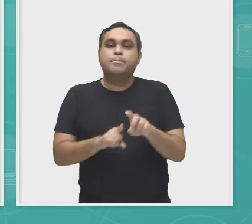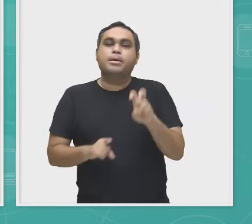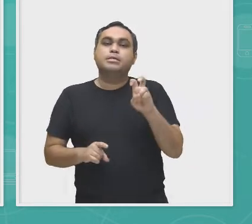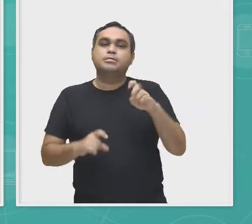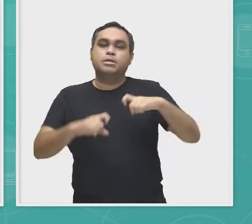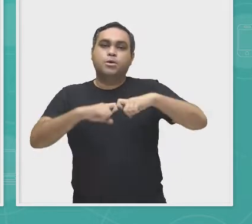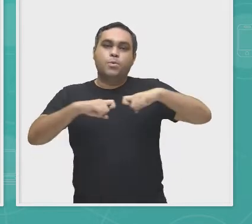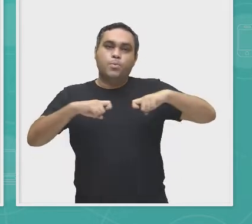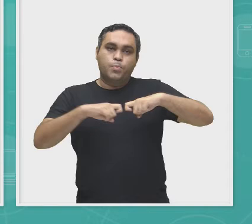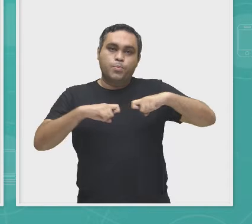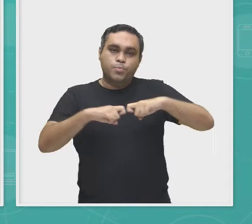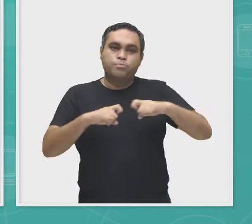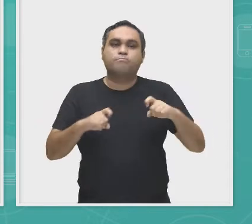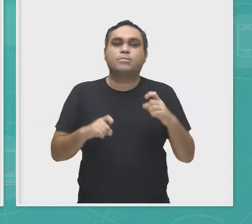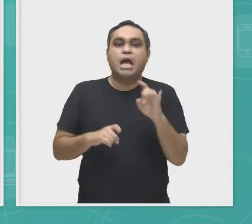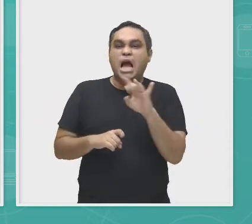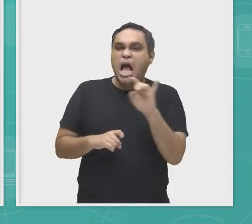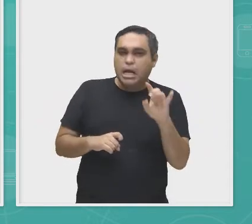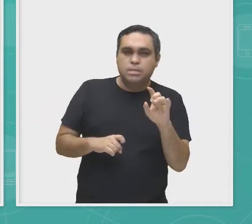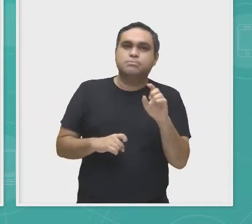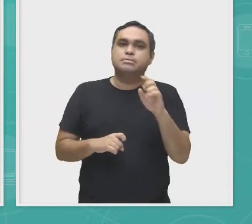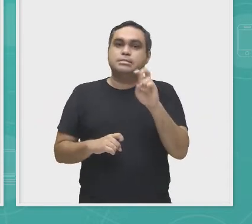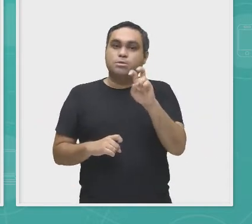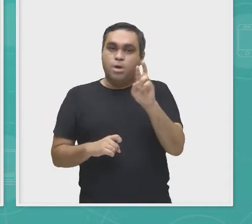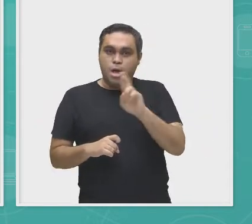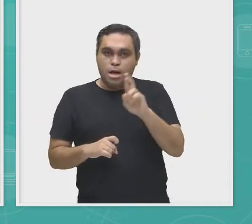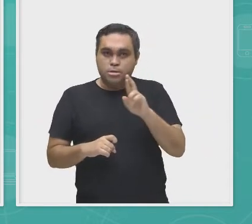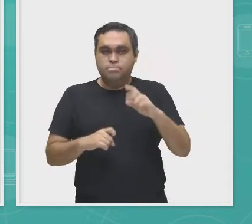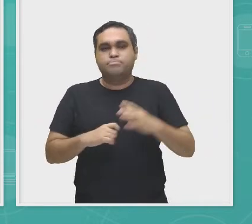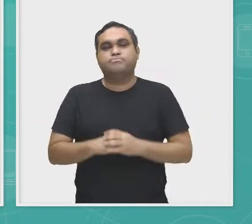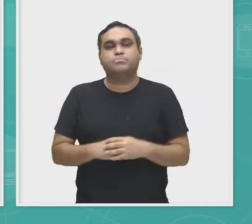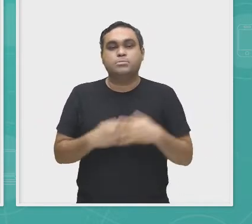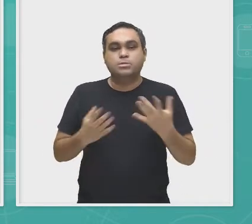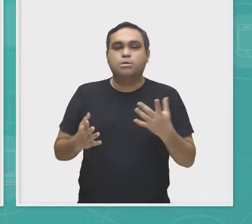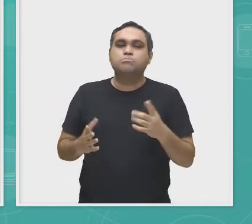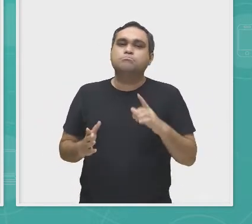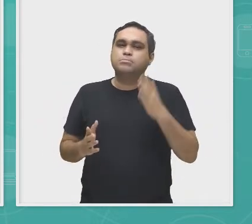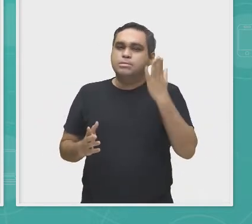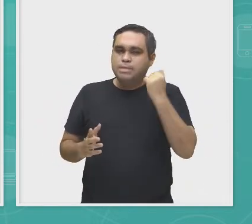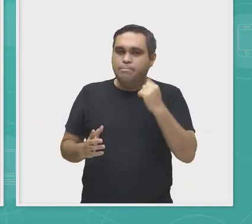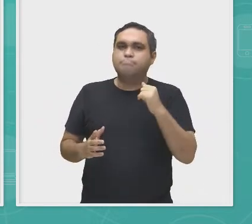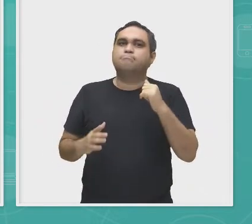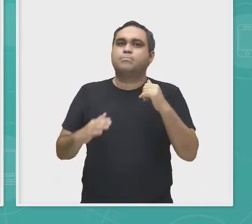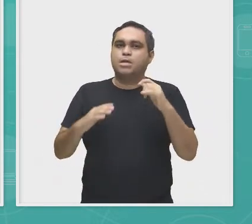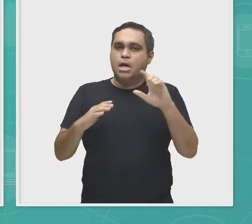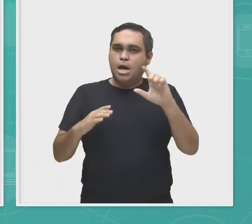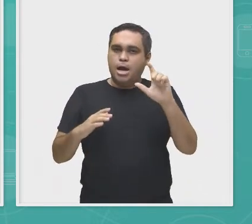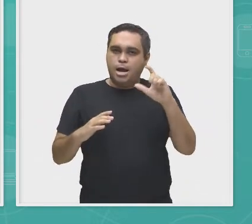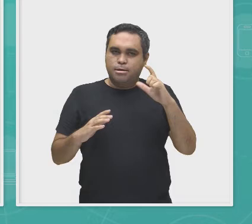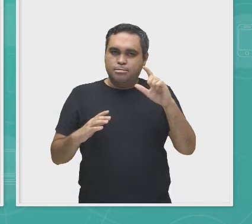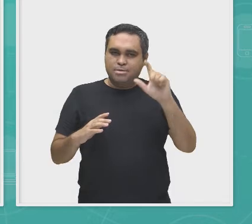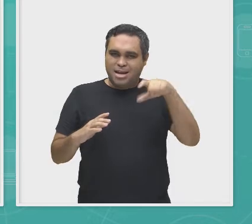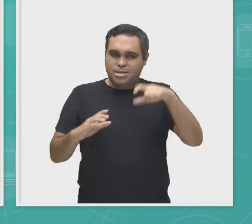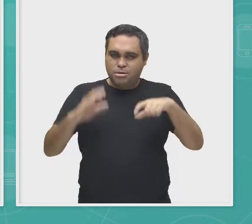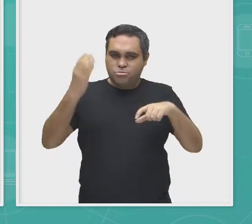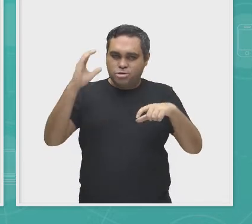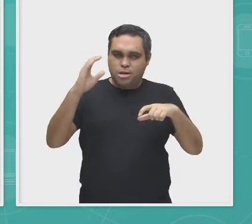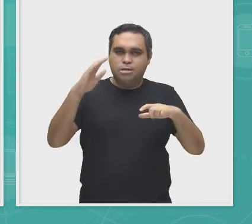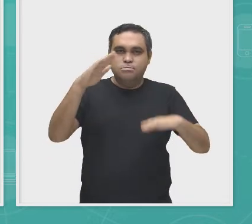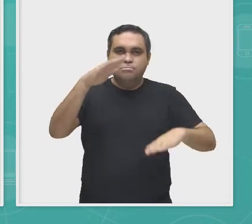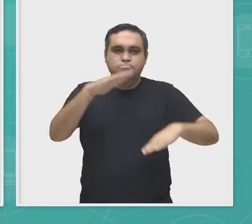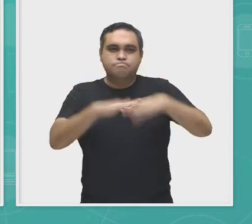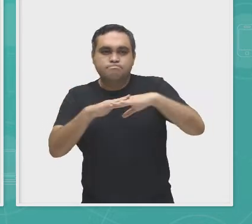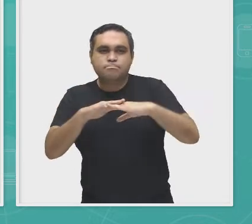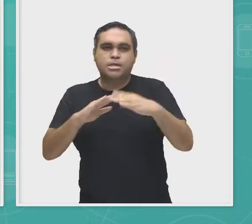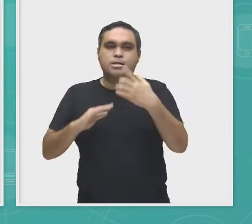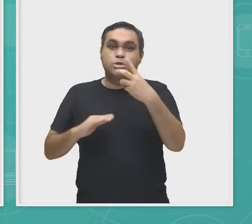encontra o saldo do seu cartão? Então aqui nós pegamos isso aqui, tudo são valores que vão ser